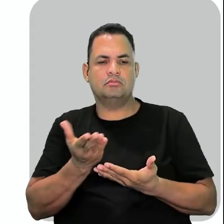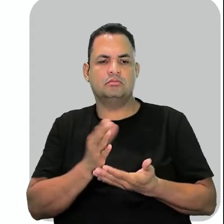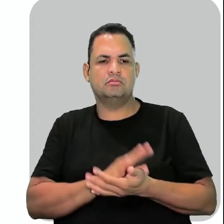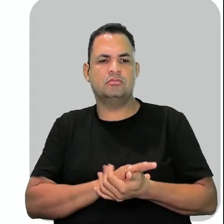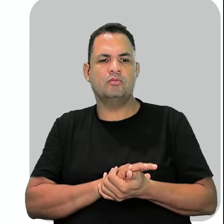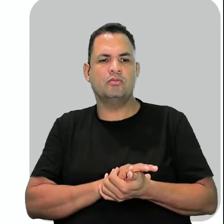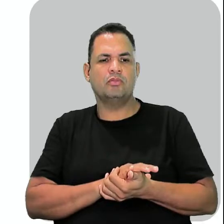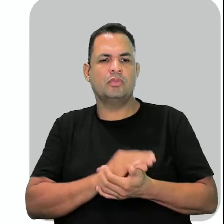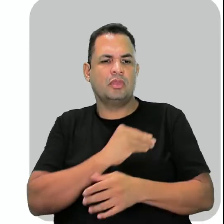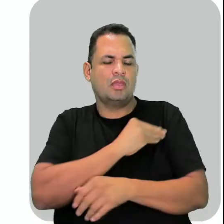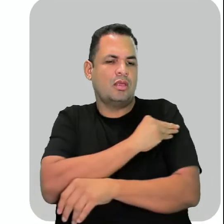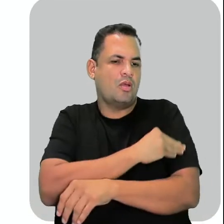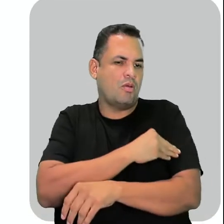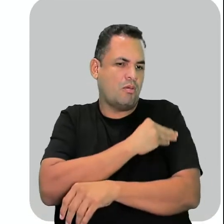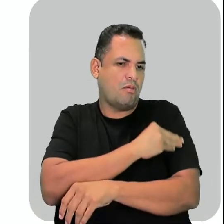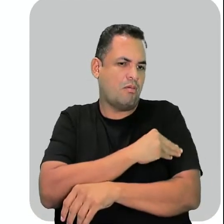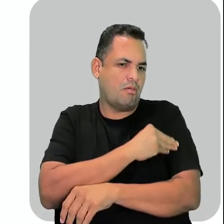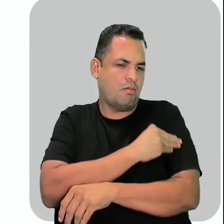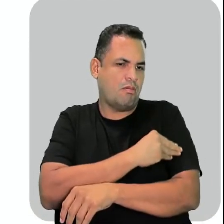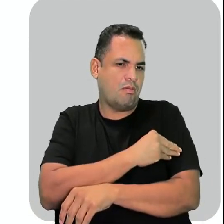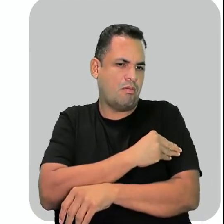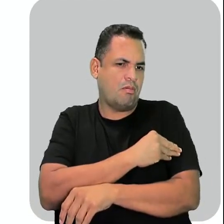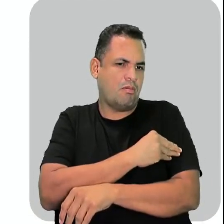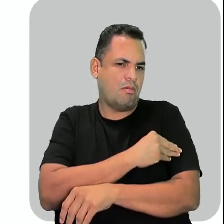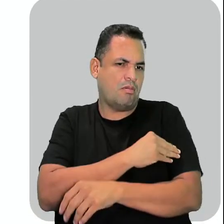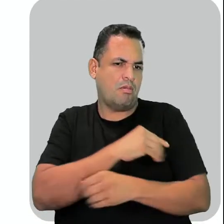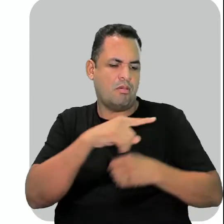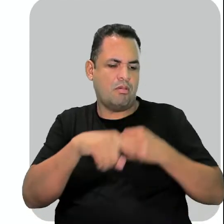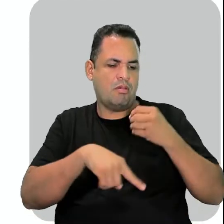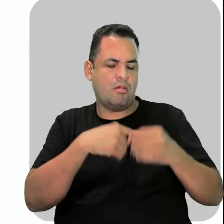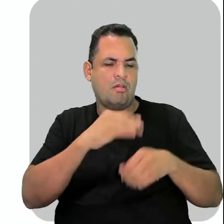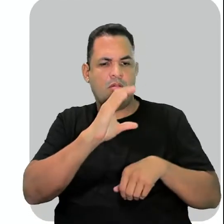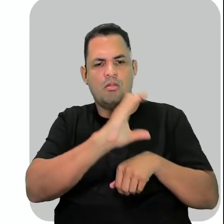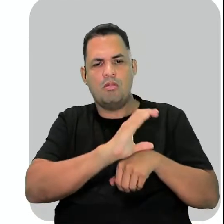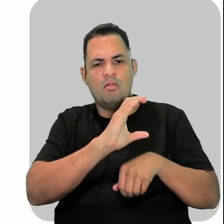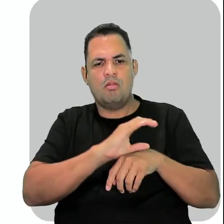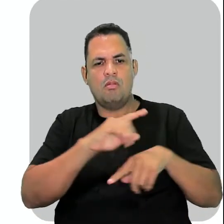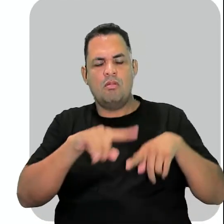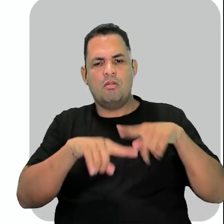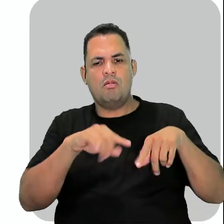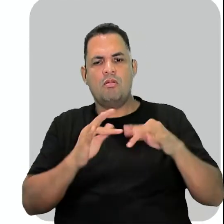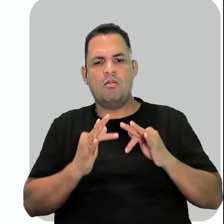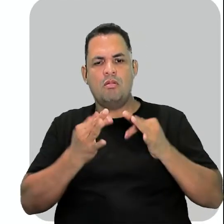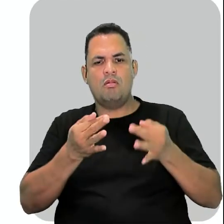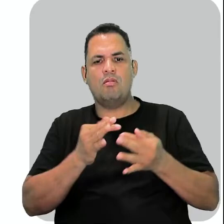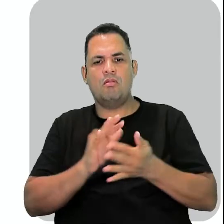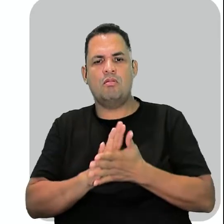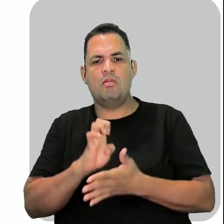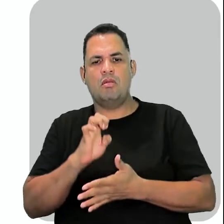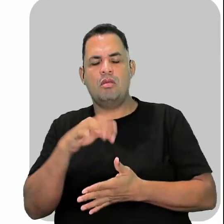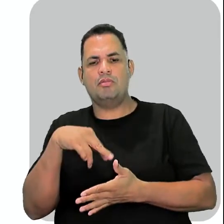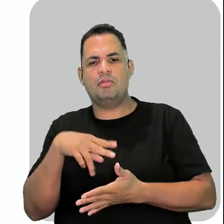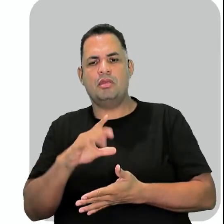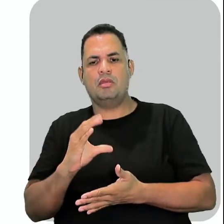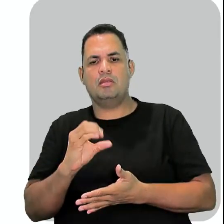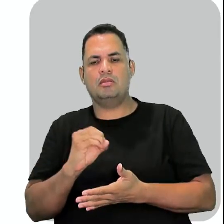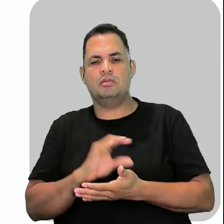no caso é um álcool de 2 átomos de carbono, o meu produto final vai ser o eteno,